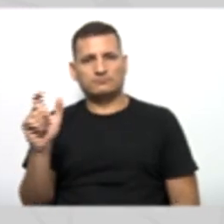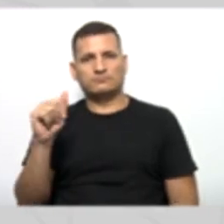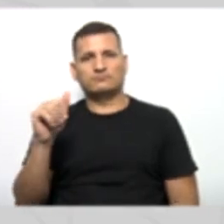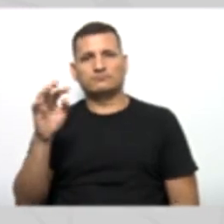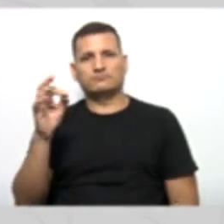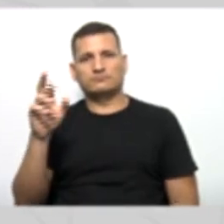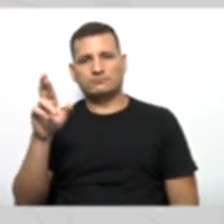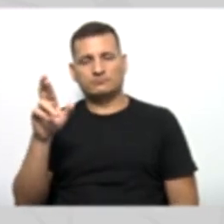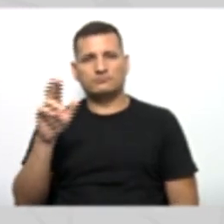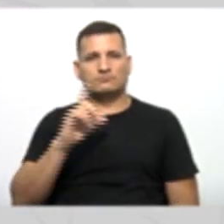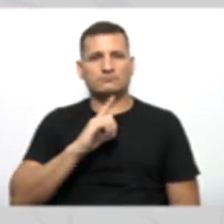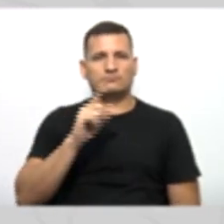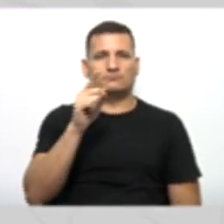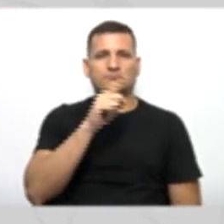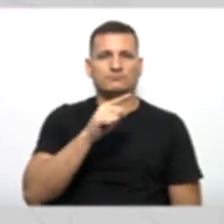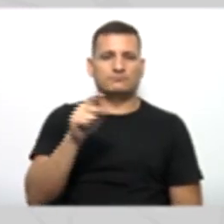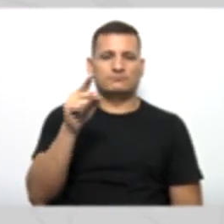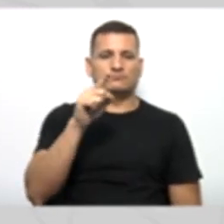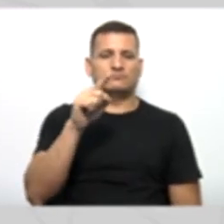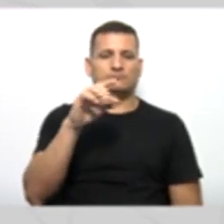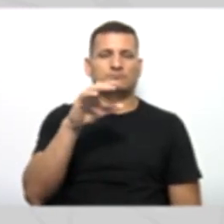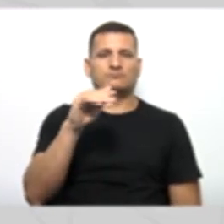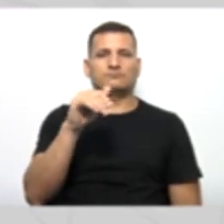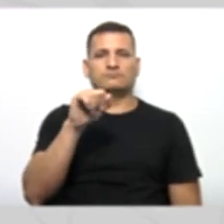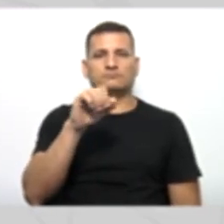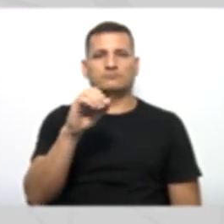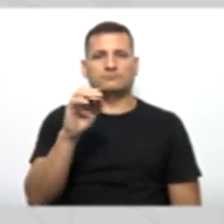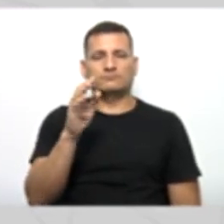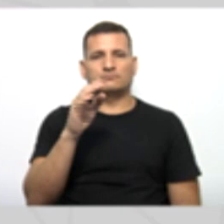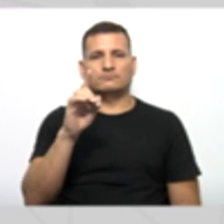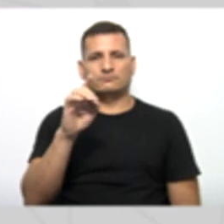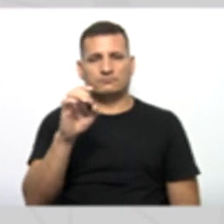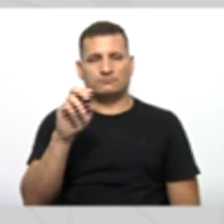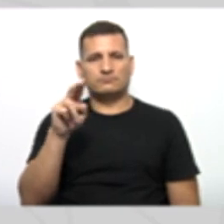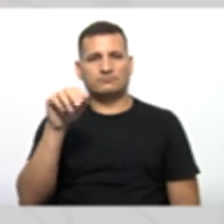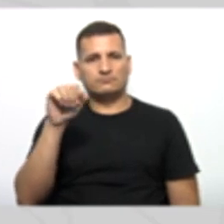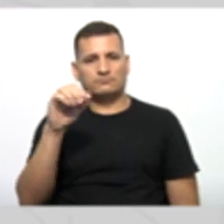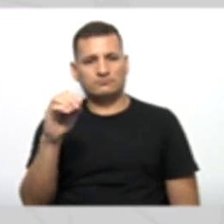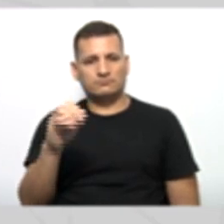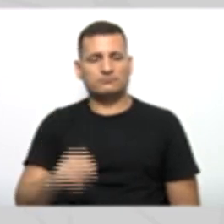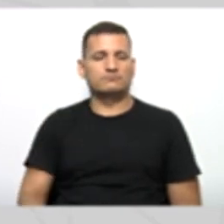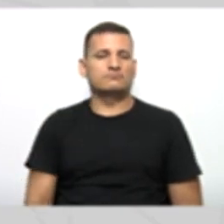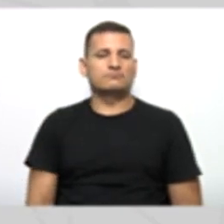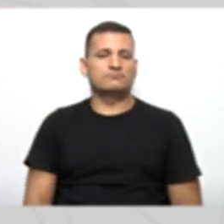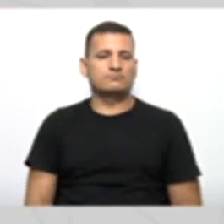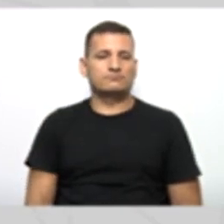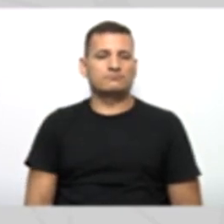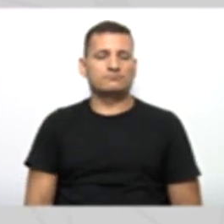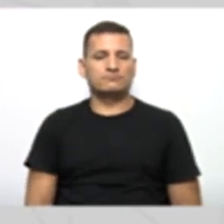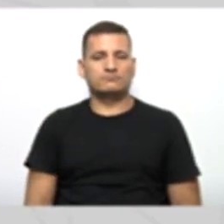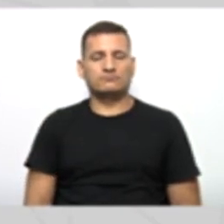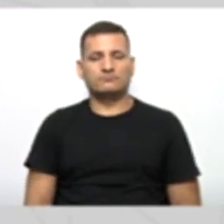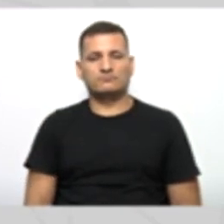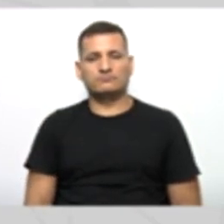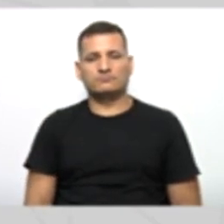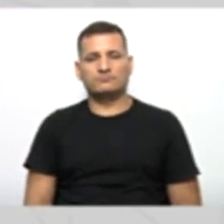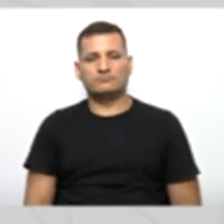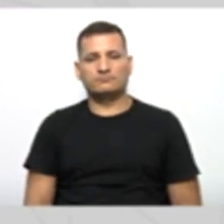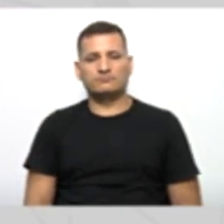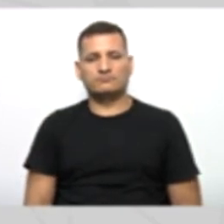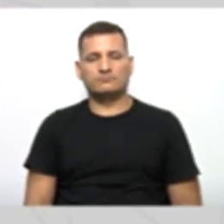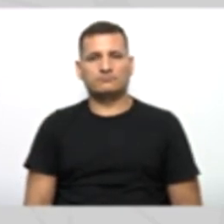tem casos de usos. E aí, professor, como é que foi a participação dos alunos aí? Participação tá boa, né? A